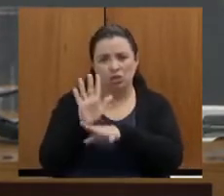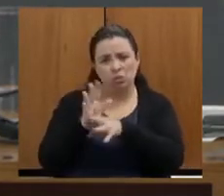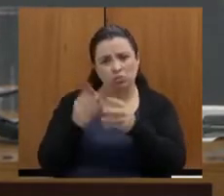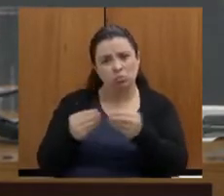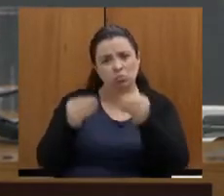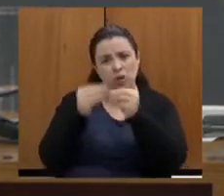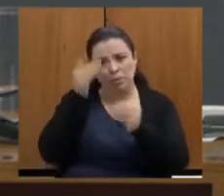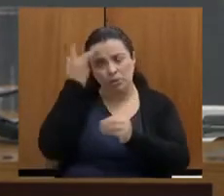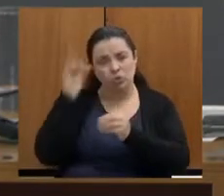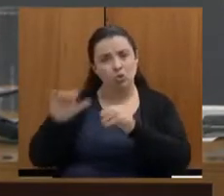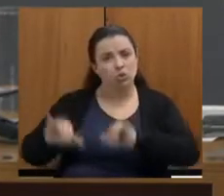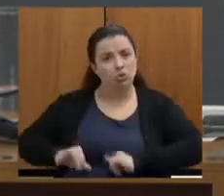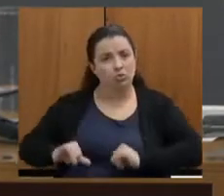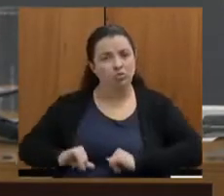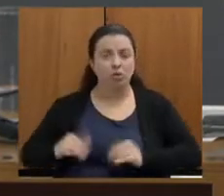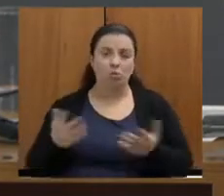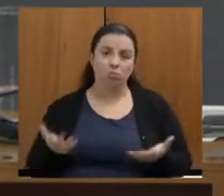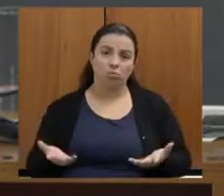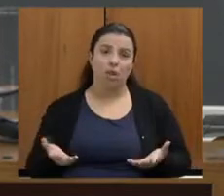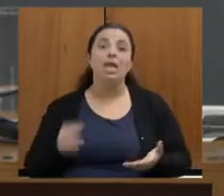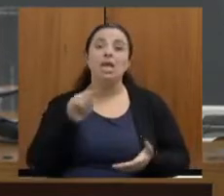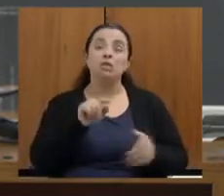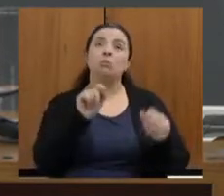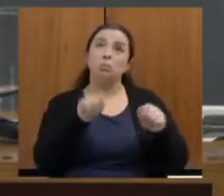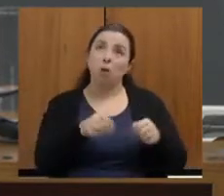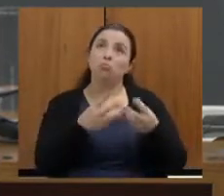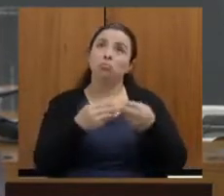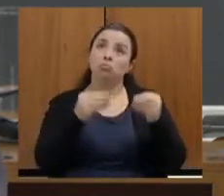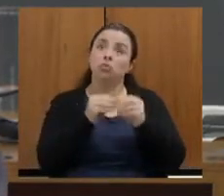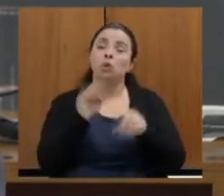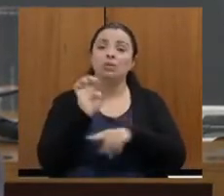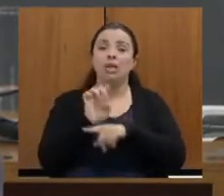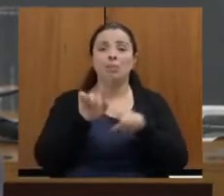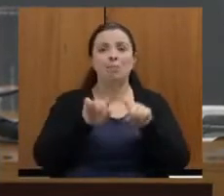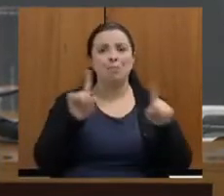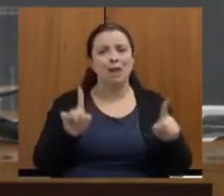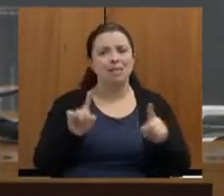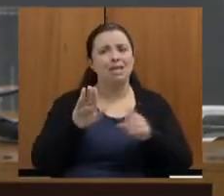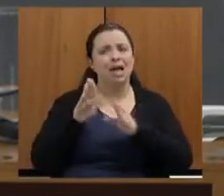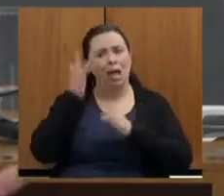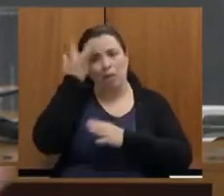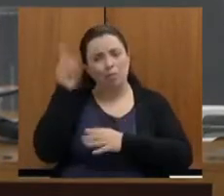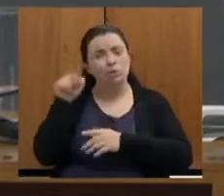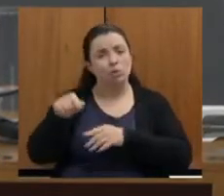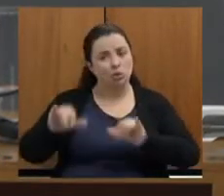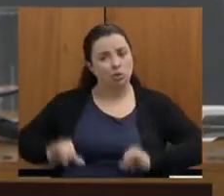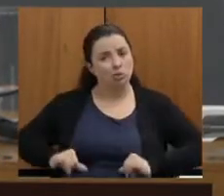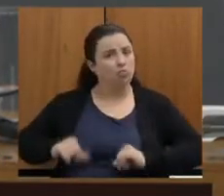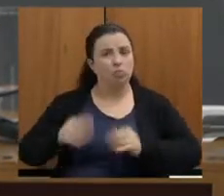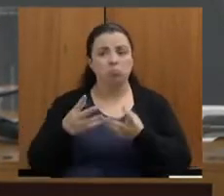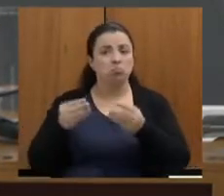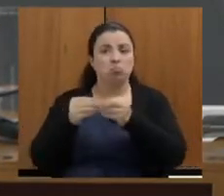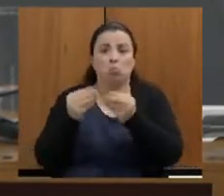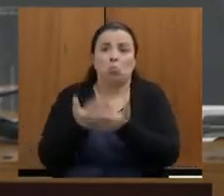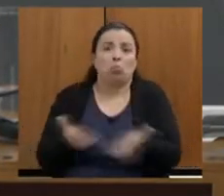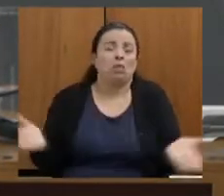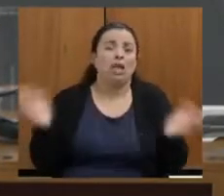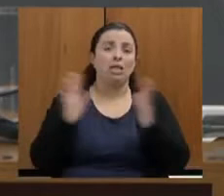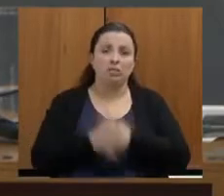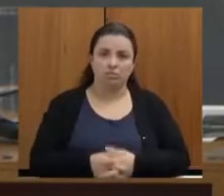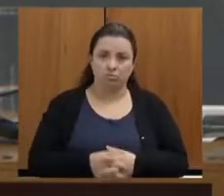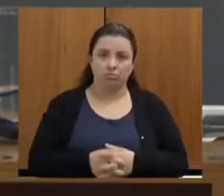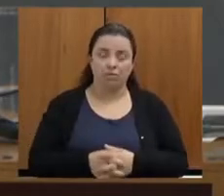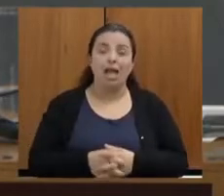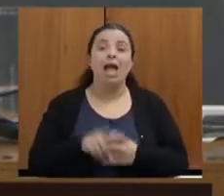ao prejuízo do Estado Mas isso não atende aos atingidos atingidos a nós vamos duplicar e manter